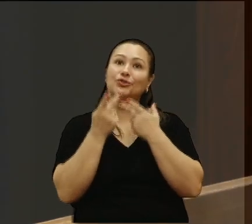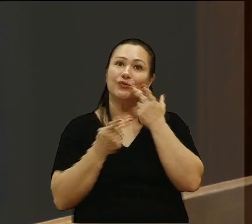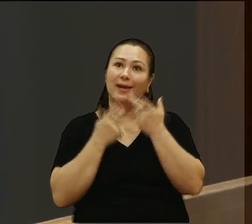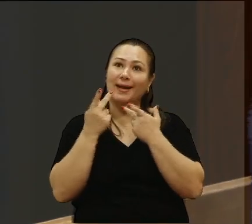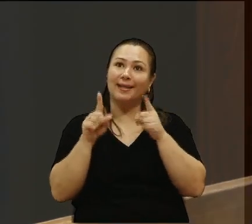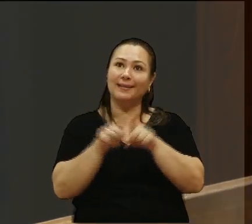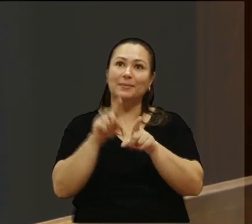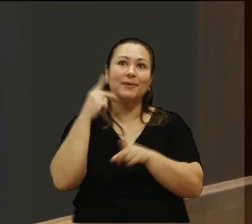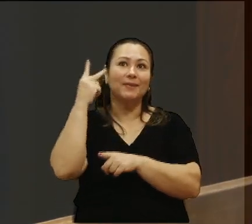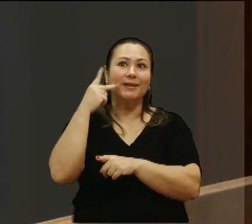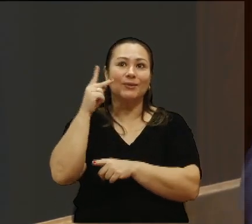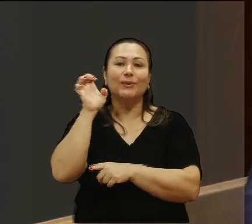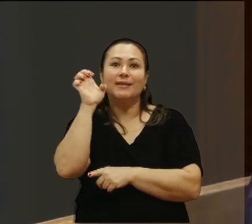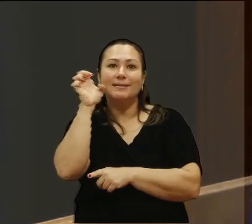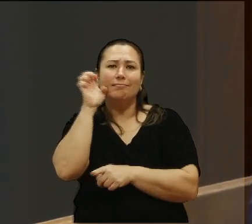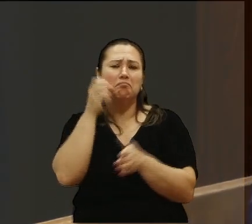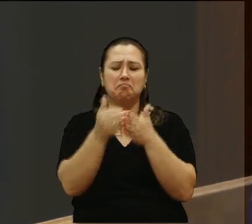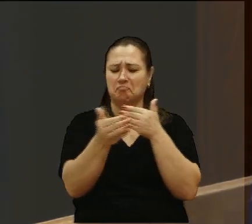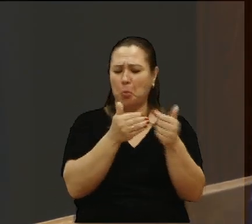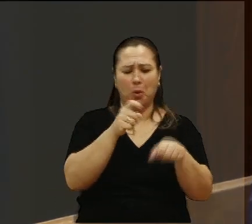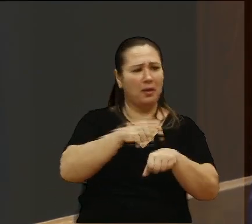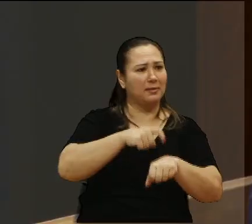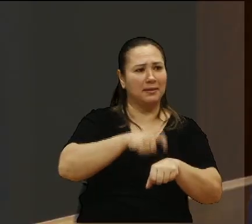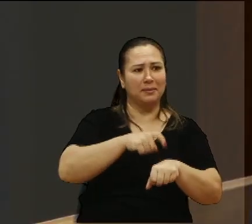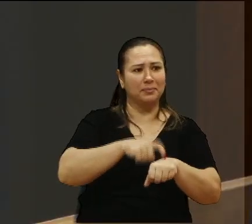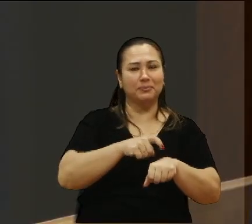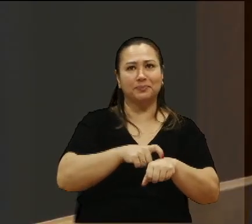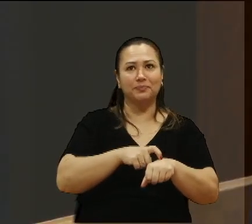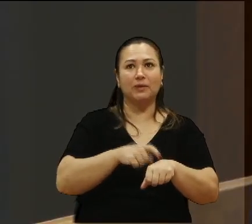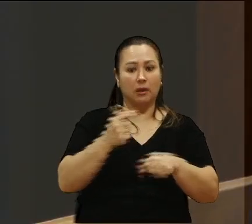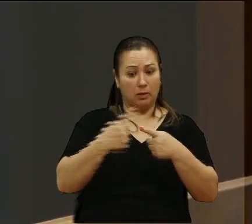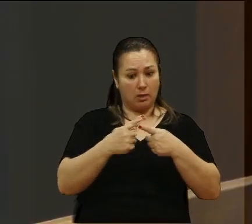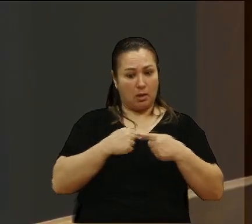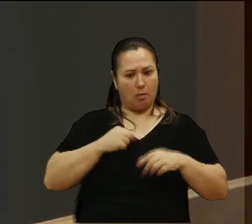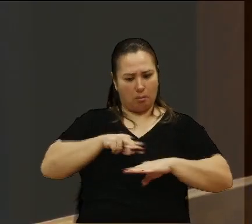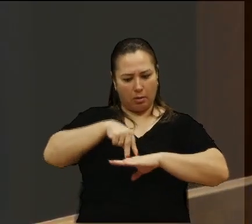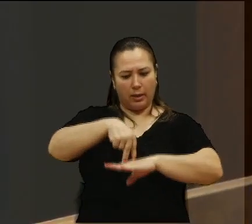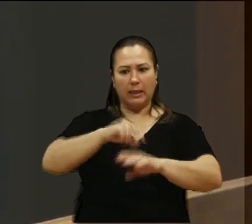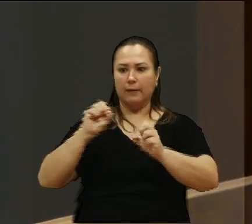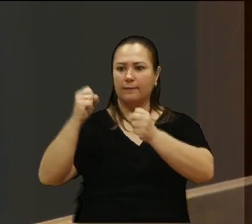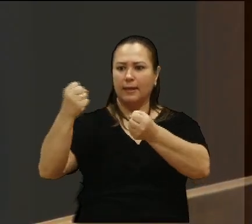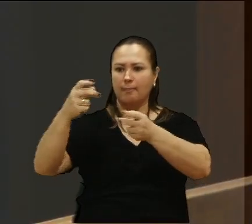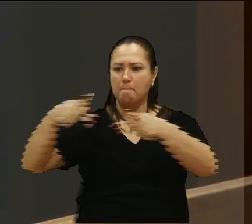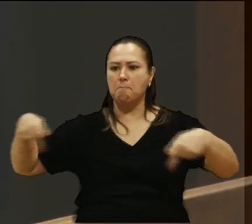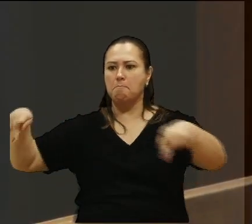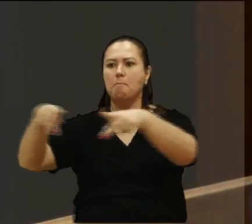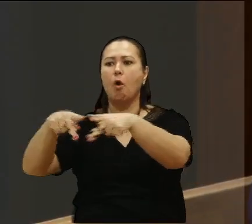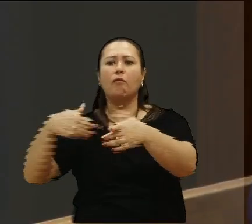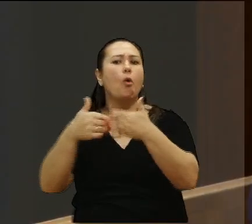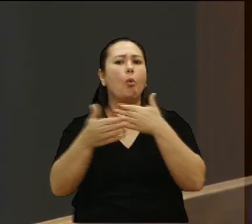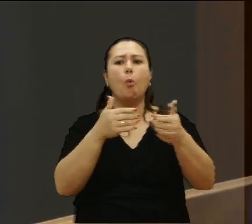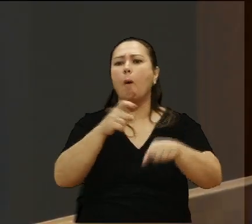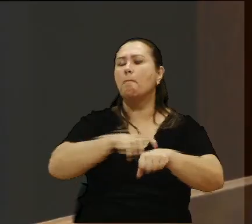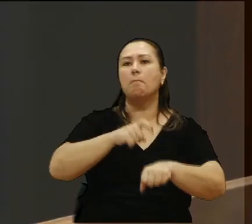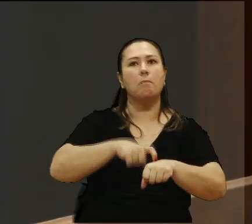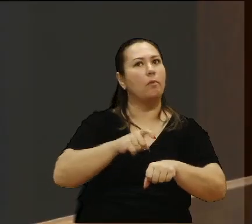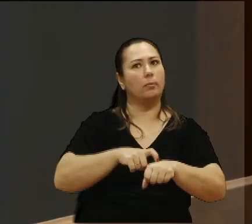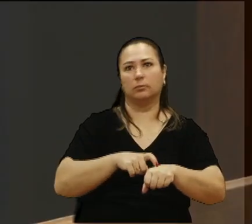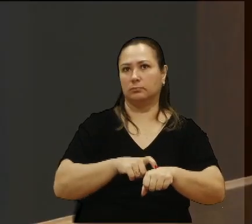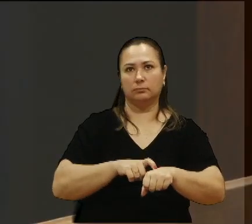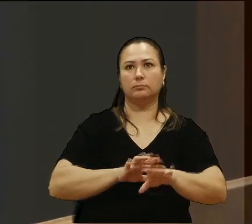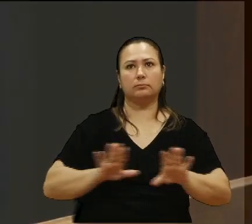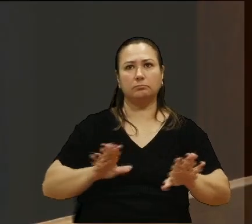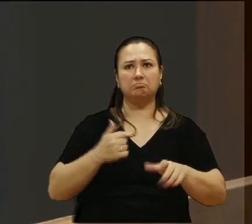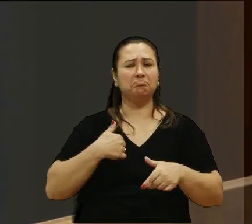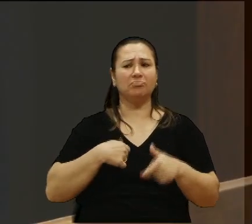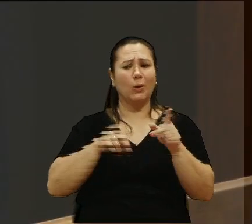vereadora Estela, a qualquer tempo. Porque eu estou aqui para defender o povo a qualquer tempo. Eu